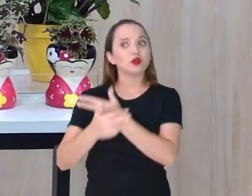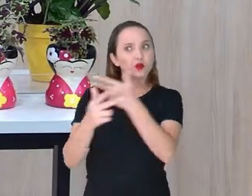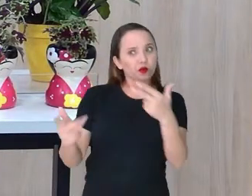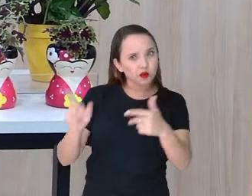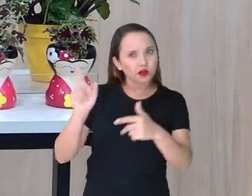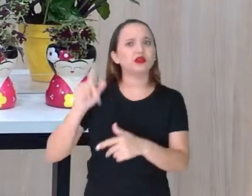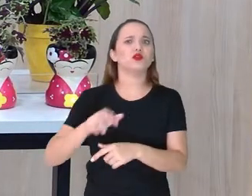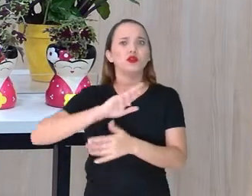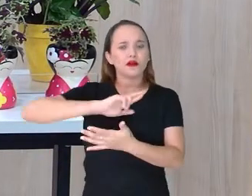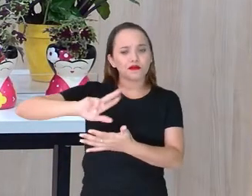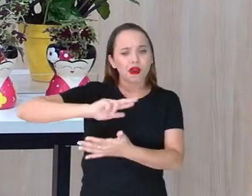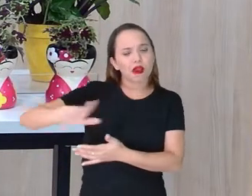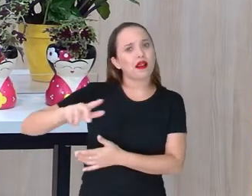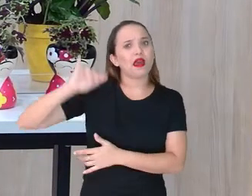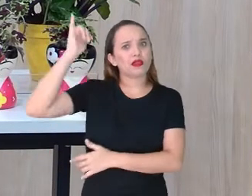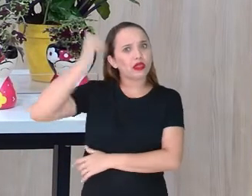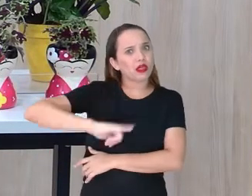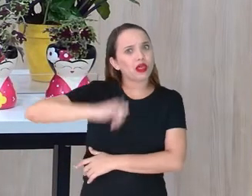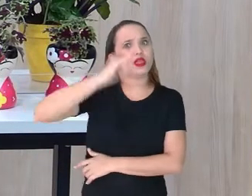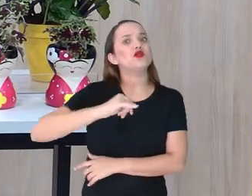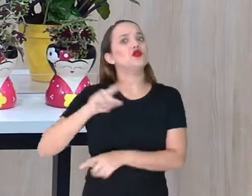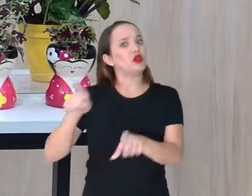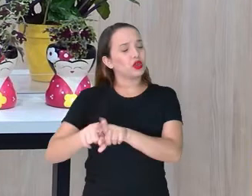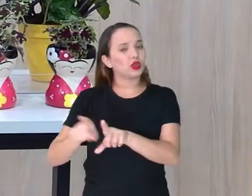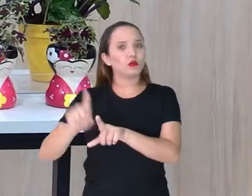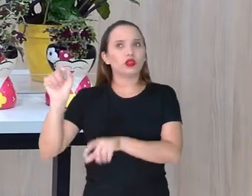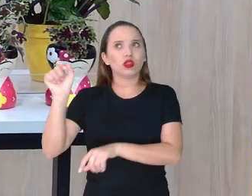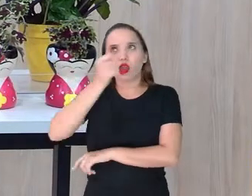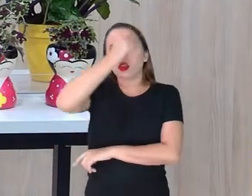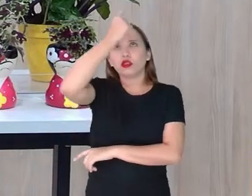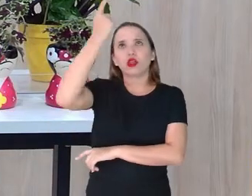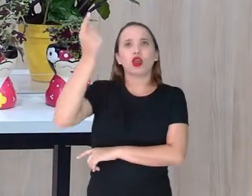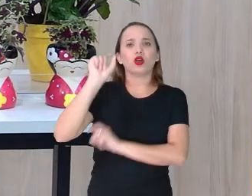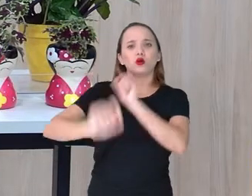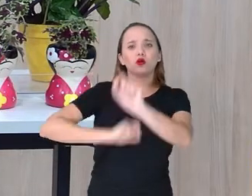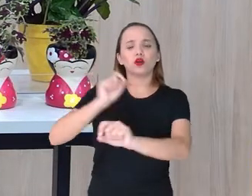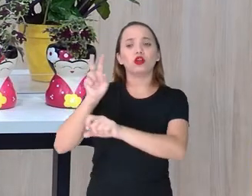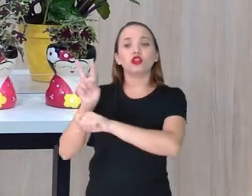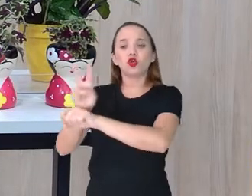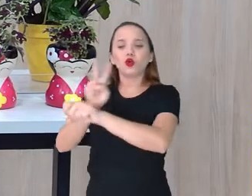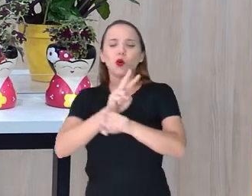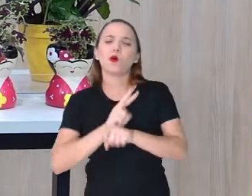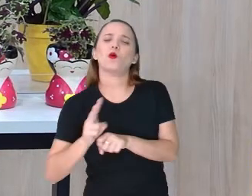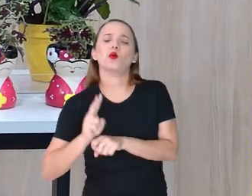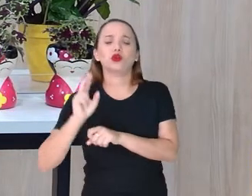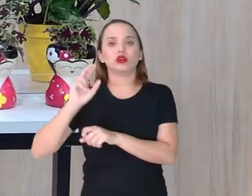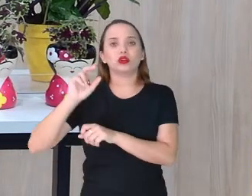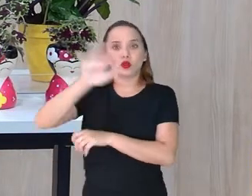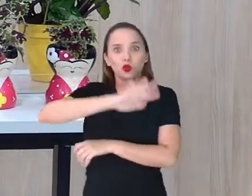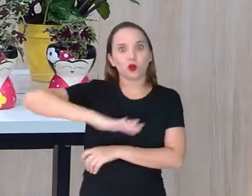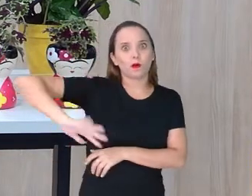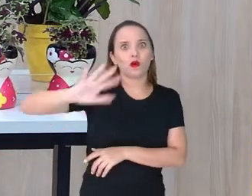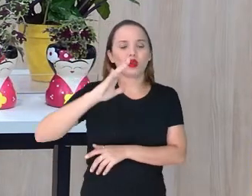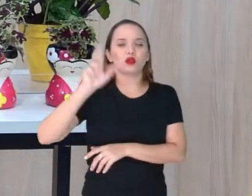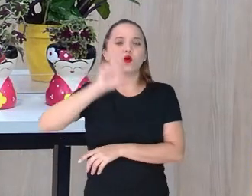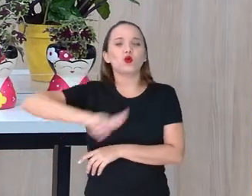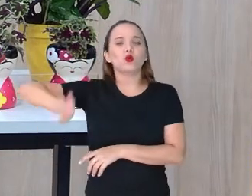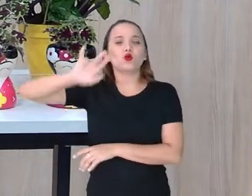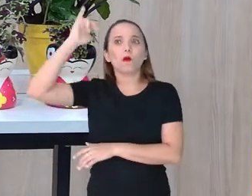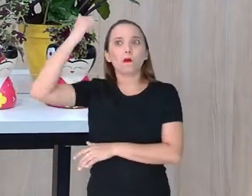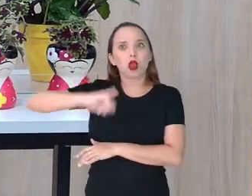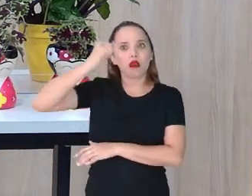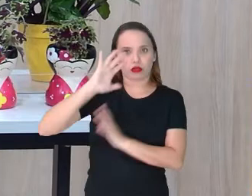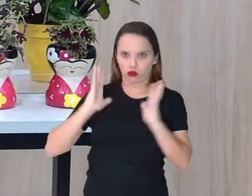também pretendem preservar o meio ambiente como se fosse como uma energia limpa, não é? Desenvolvimento